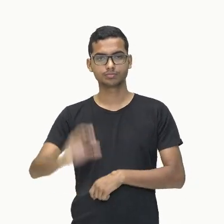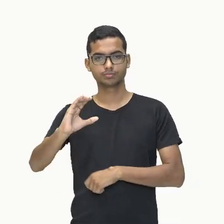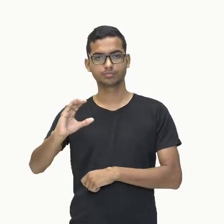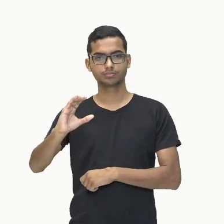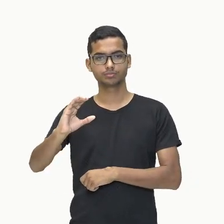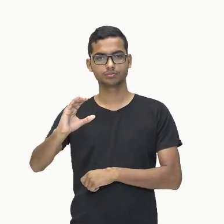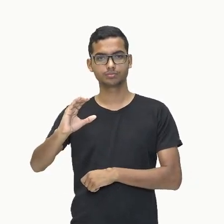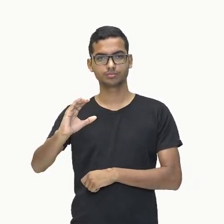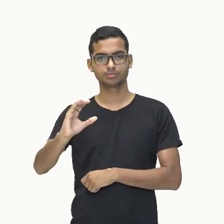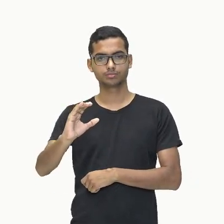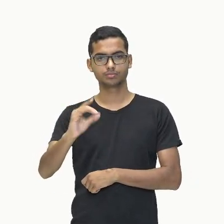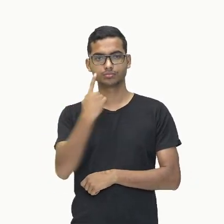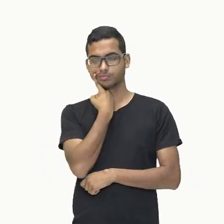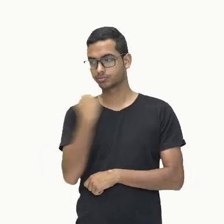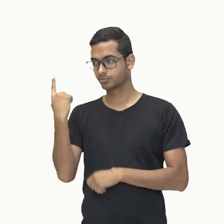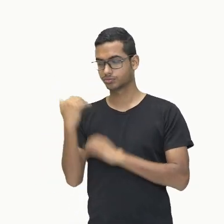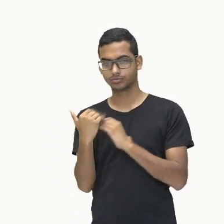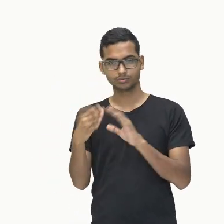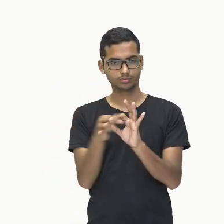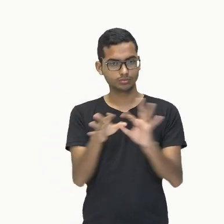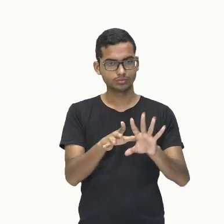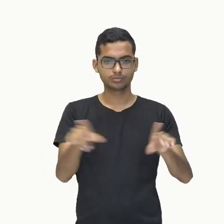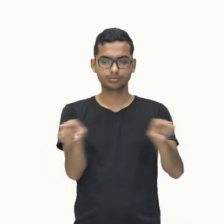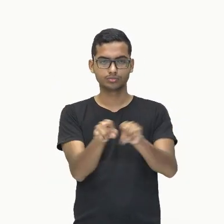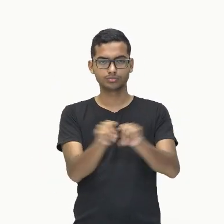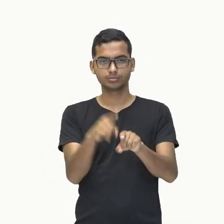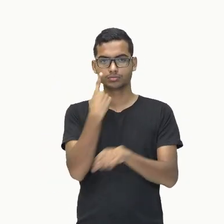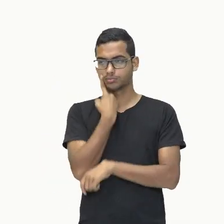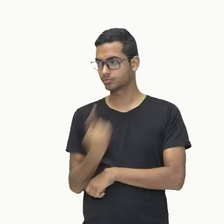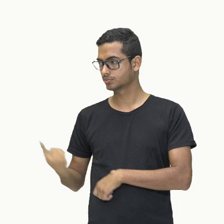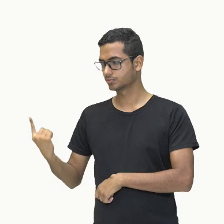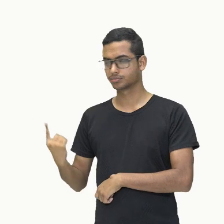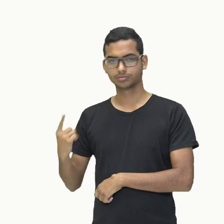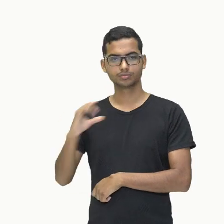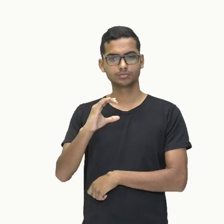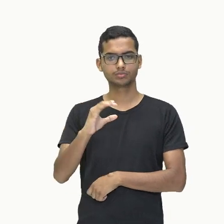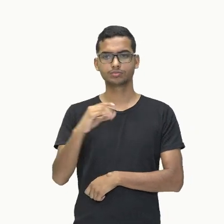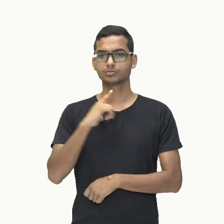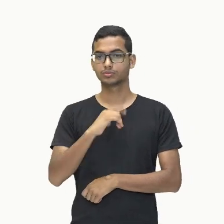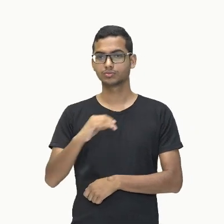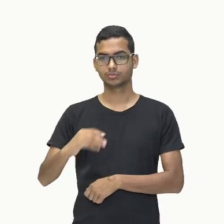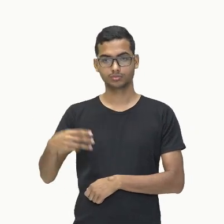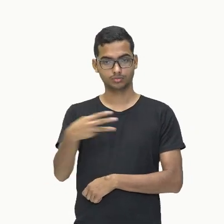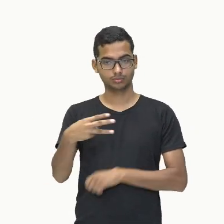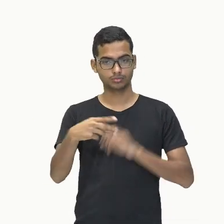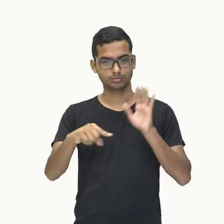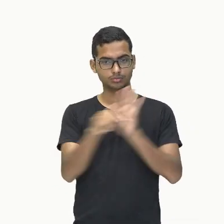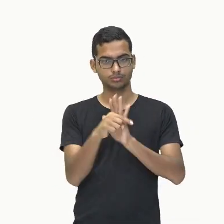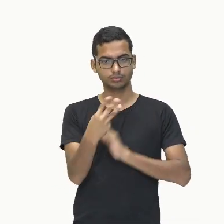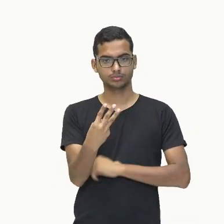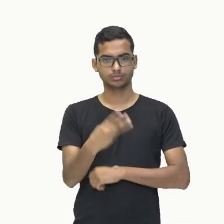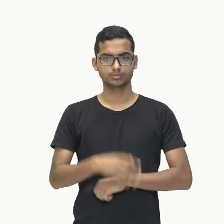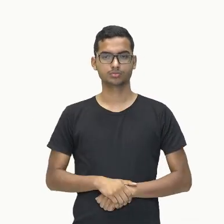aqui que está isoladão, né? O C, então, é menos 3.